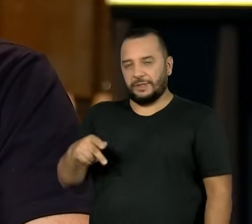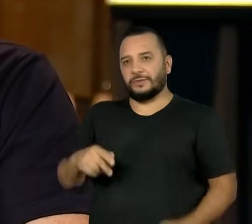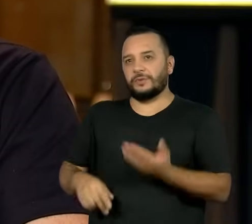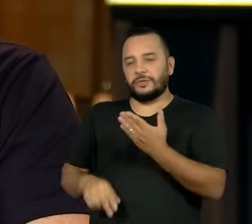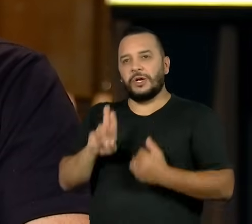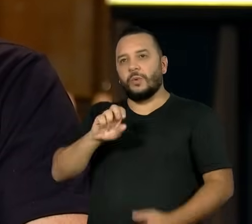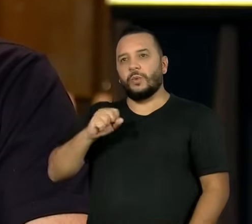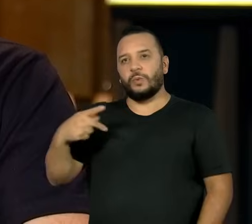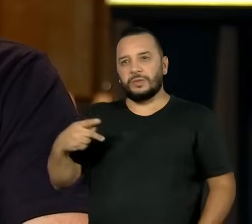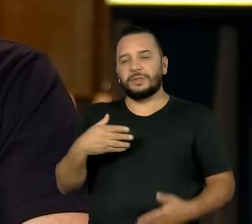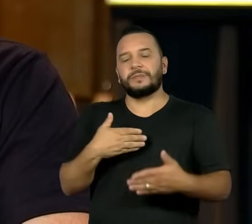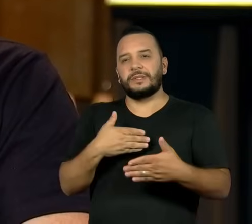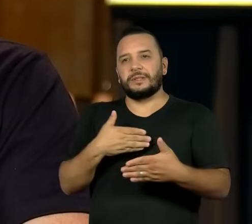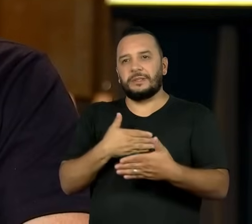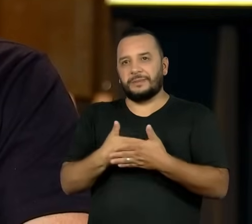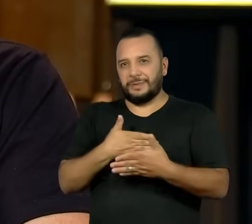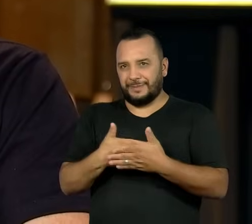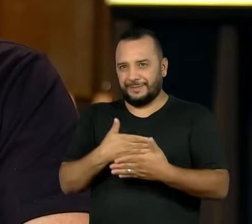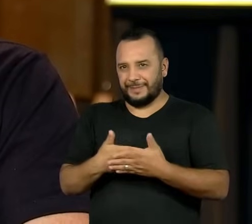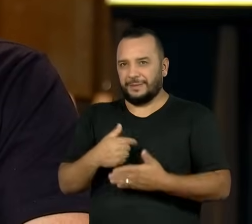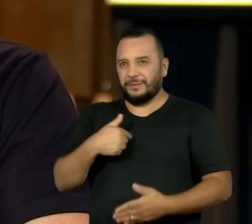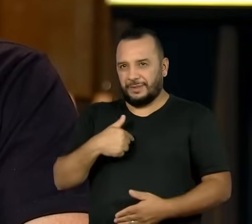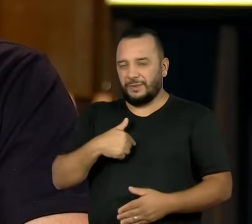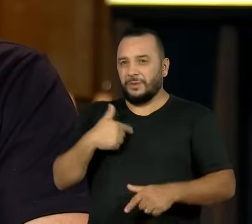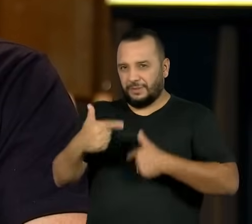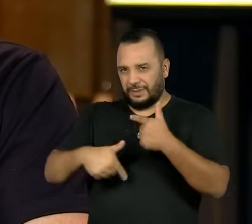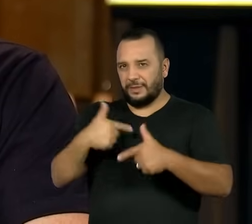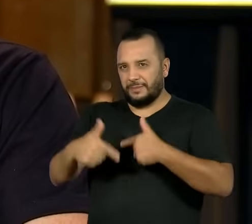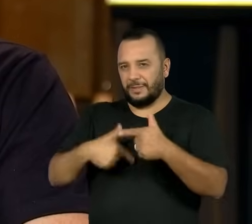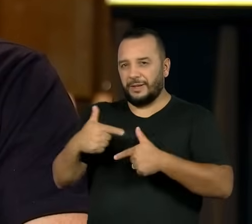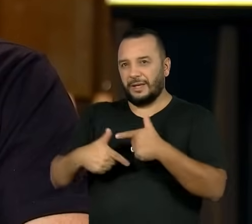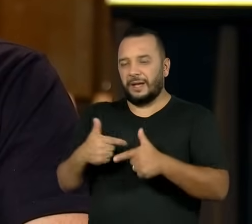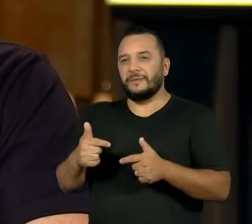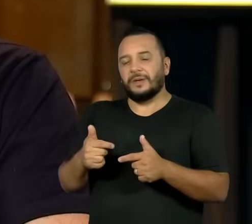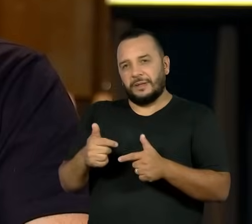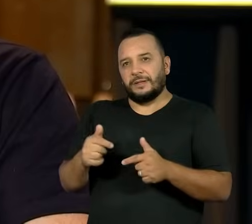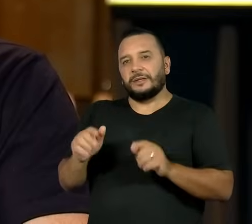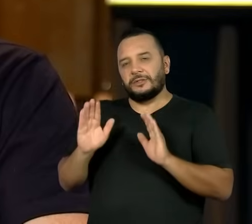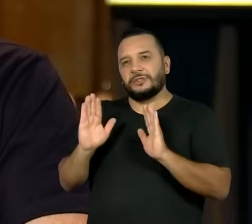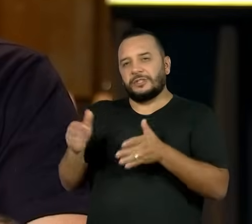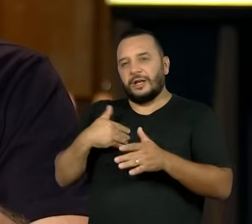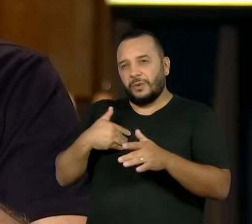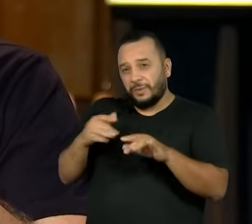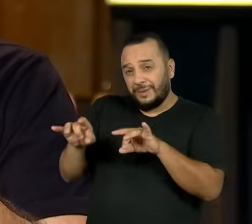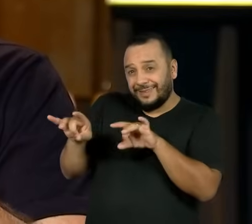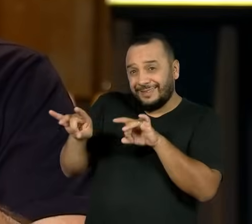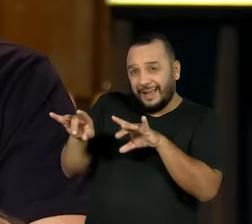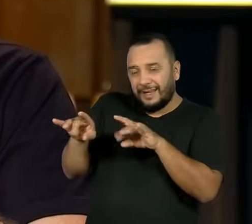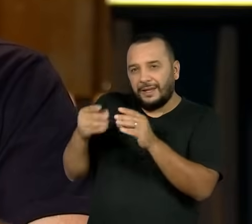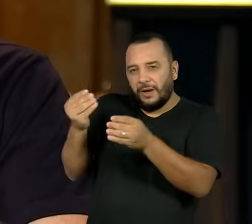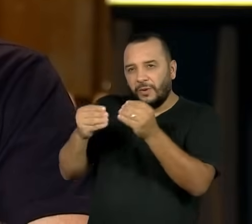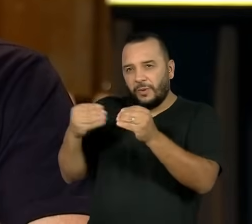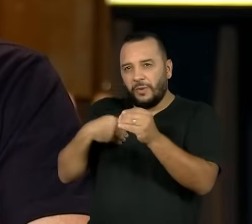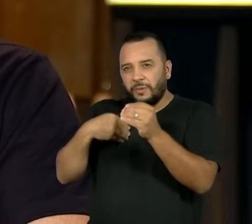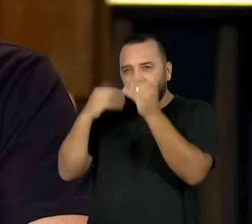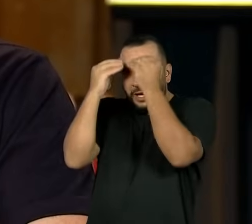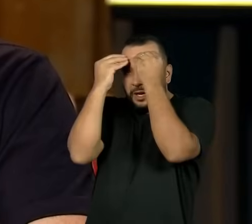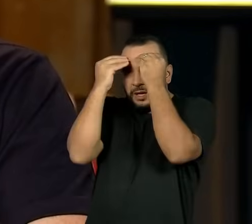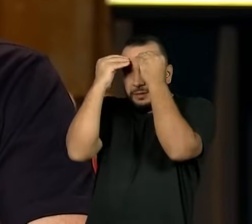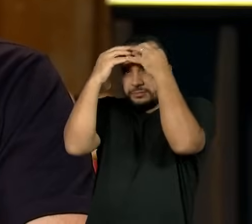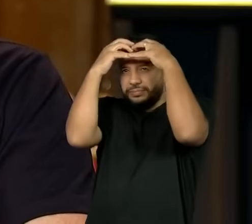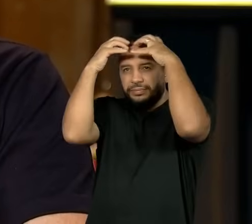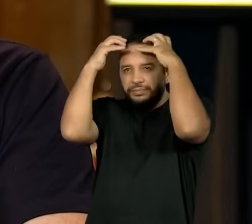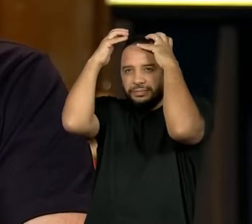de Ribeirão Preto, trabalhava com técnicas de neuroimagem que possibilitavam investigar o cérebro